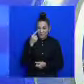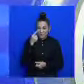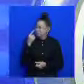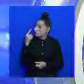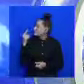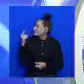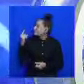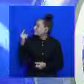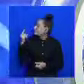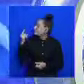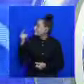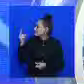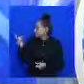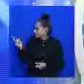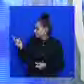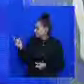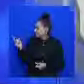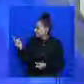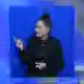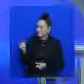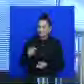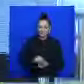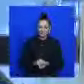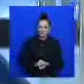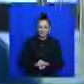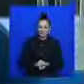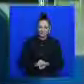posicionada. Valendo!